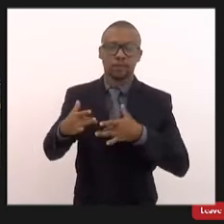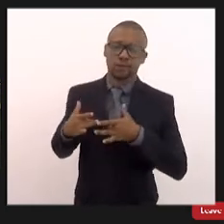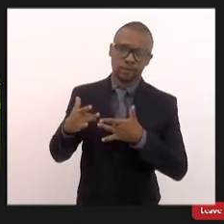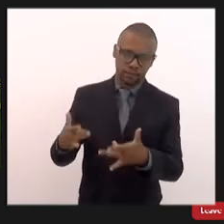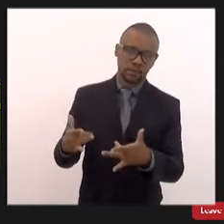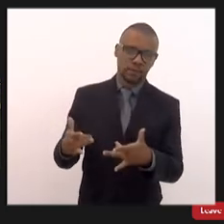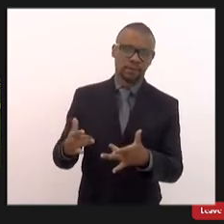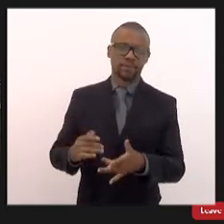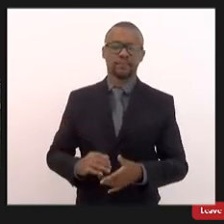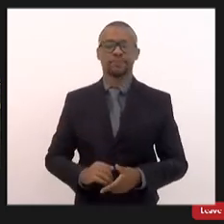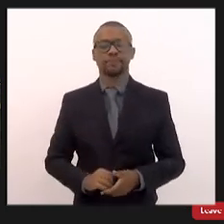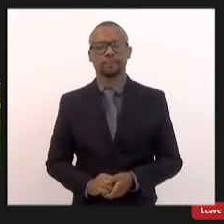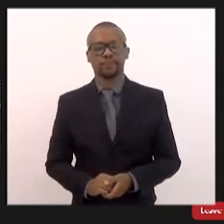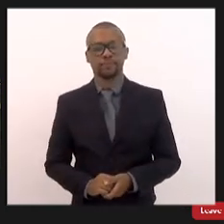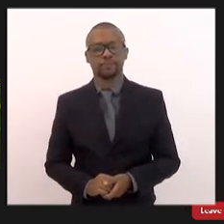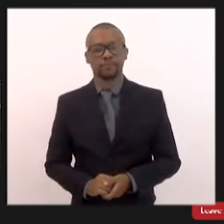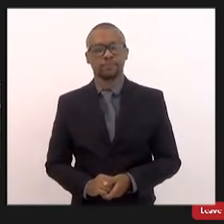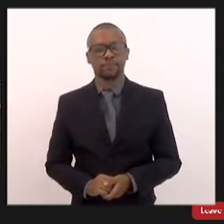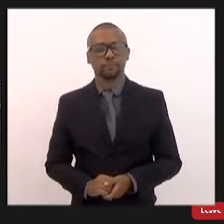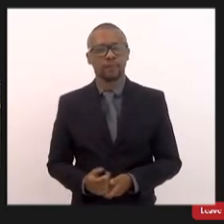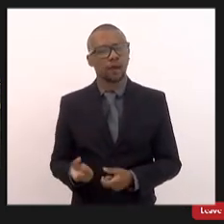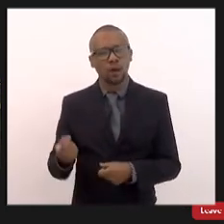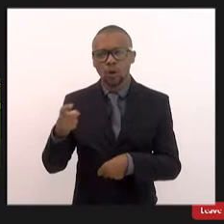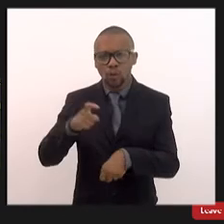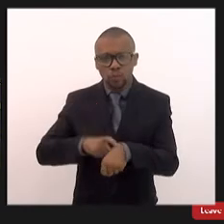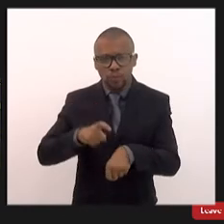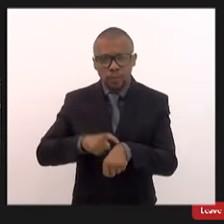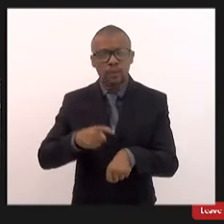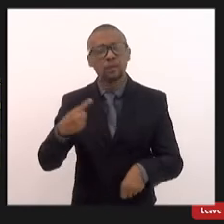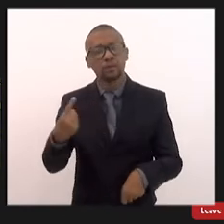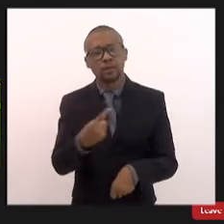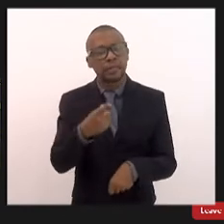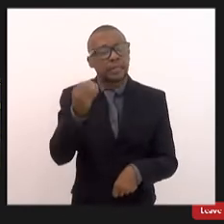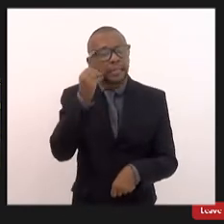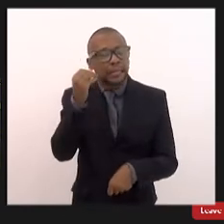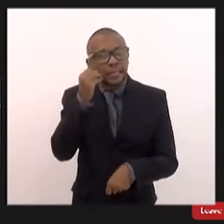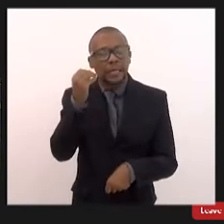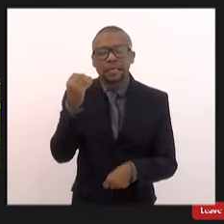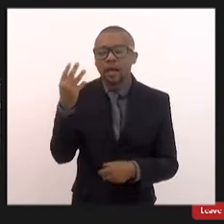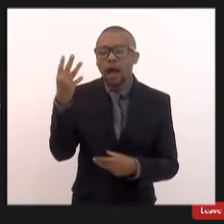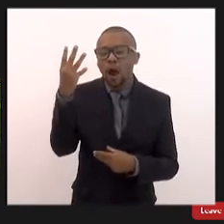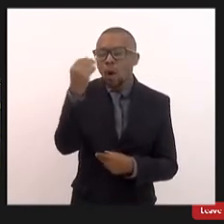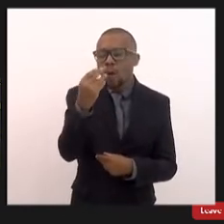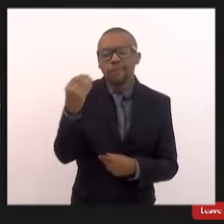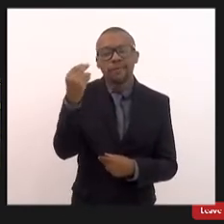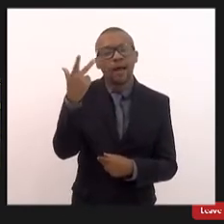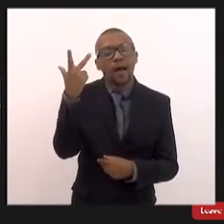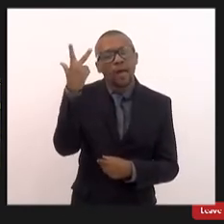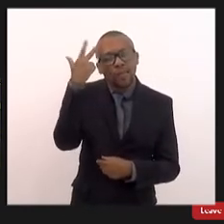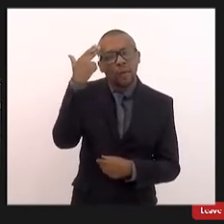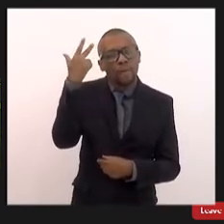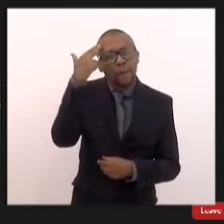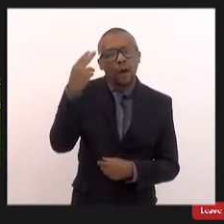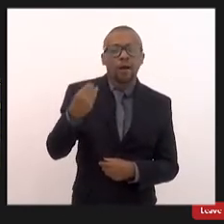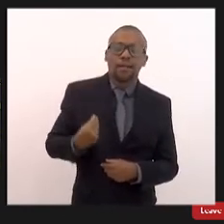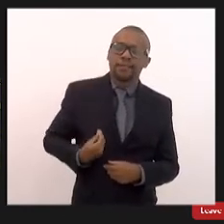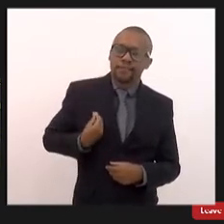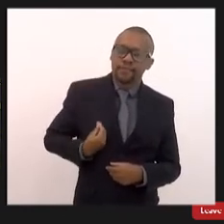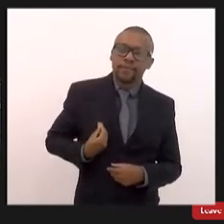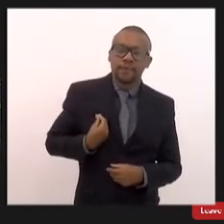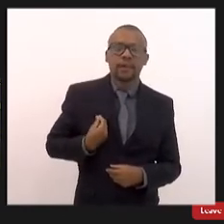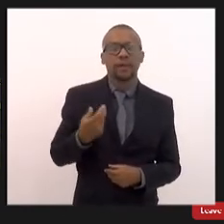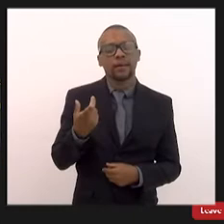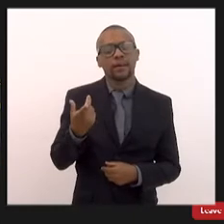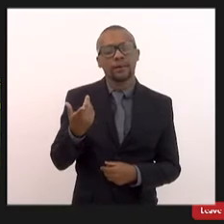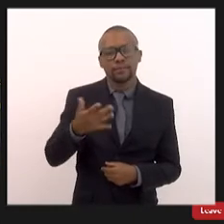mundo onde tentam nos convencer de que é normal conviver com um desemprego estrutural, e